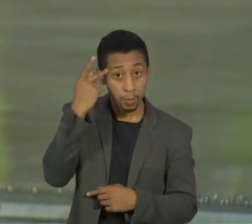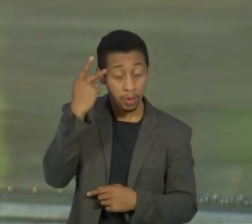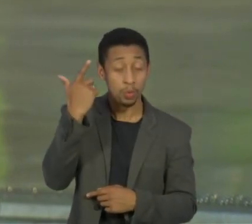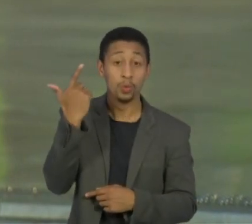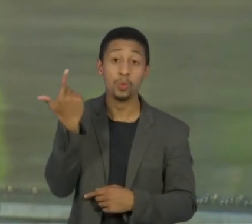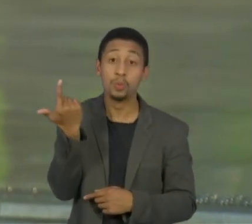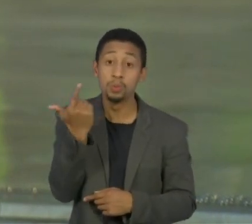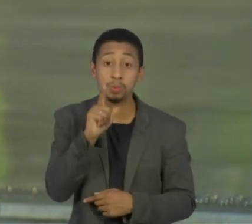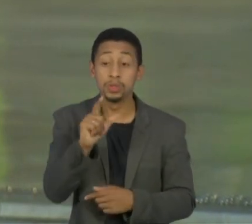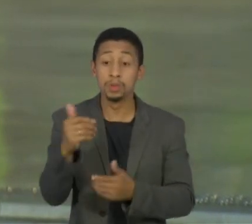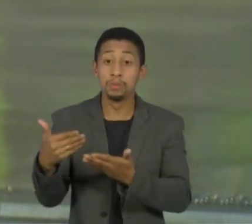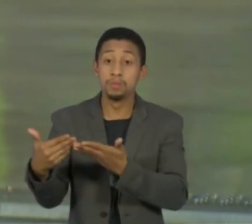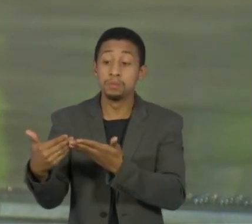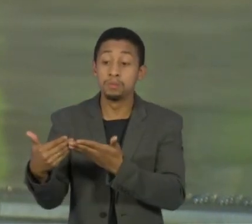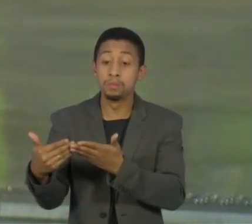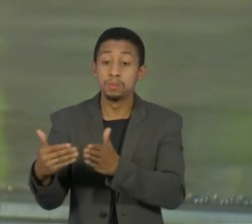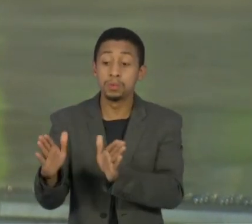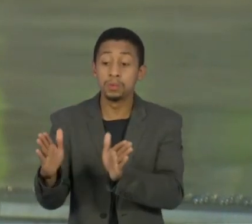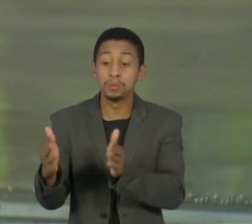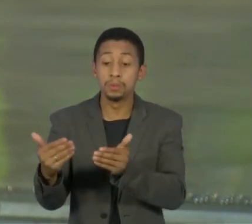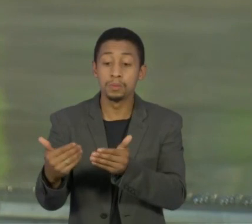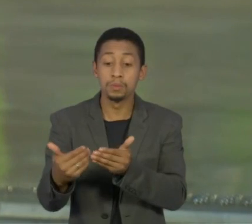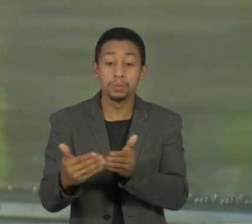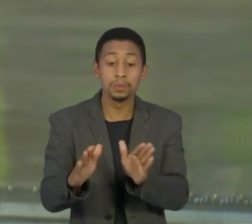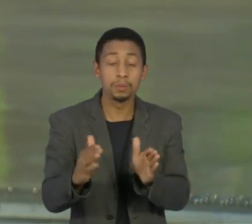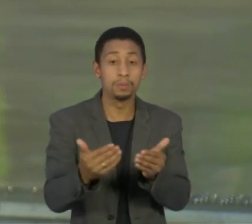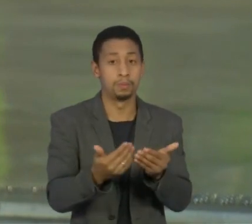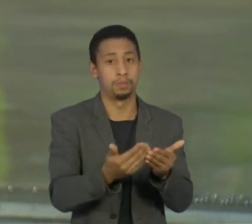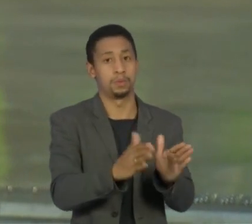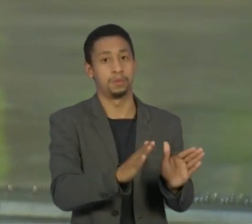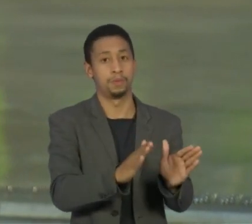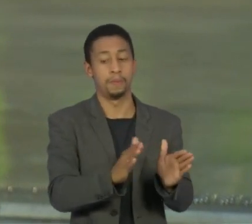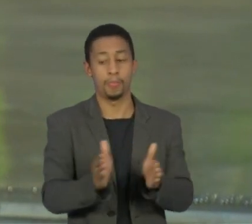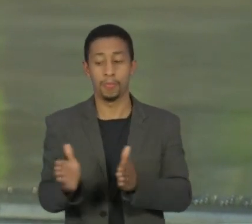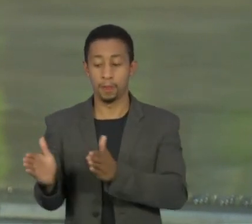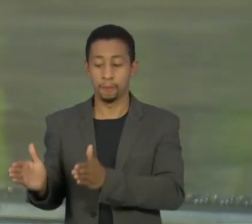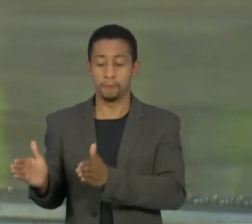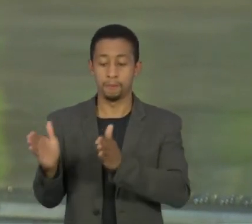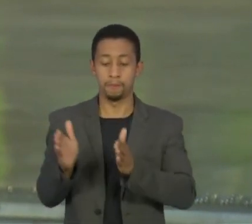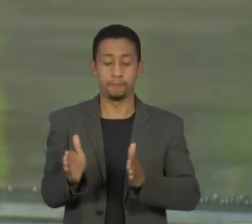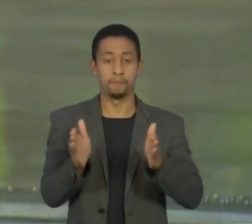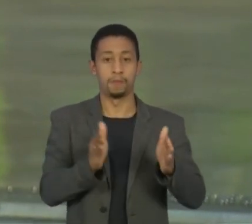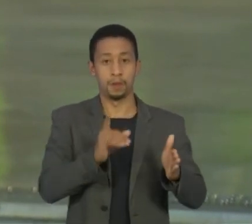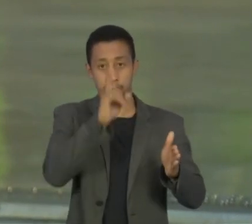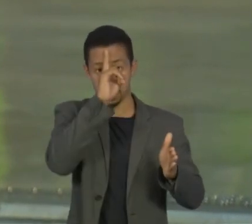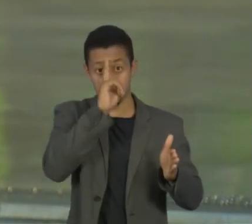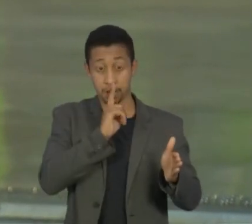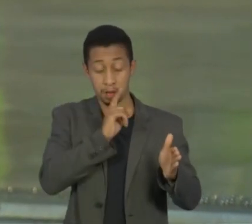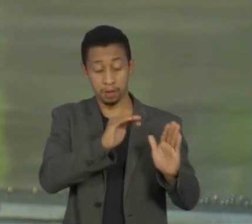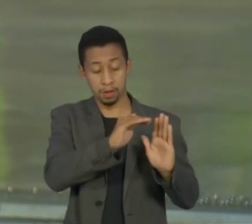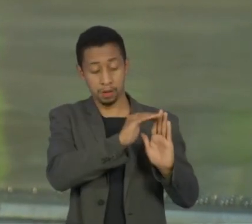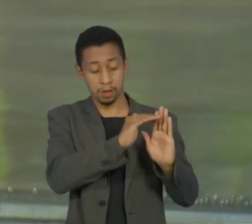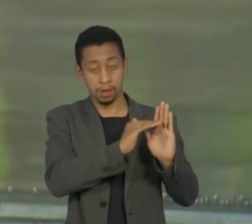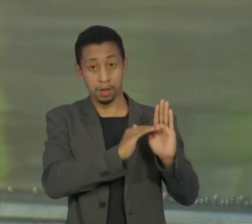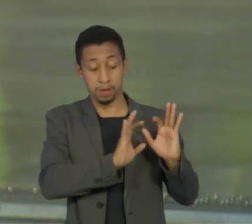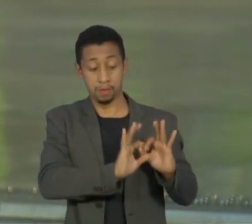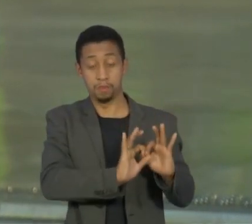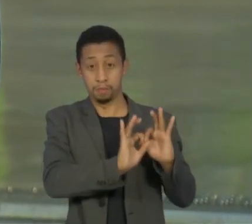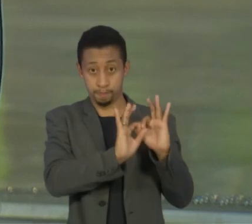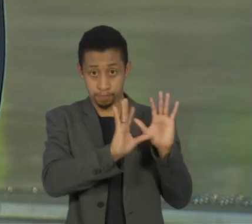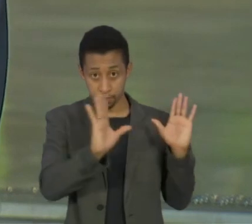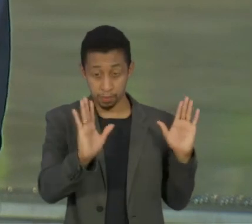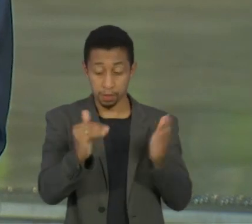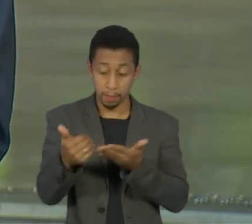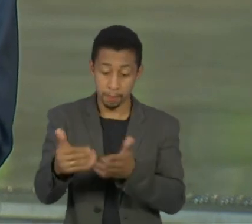abrir aquilo que a fase amarela permite. Então, o Centro de Contingência fez uma